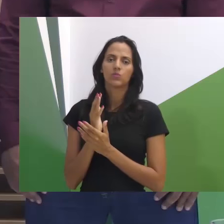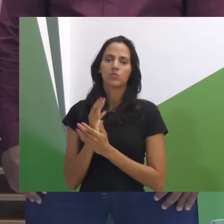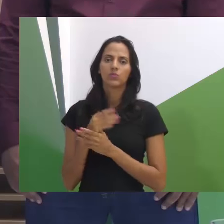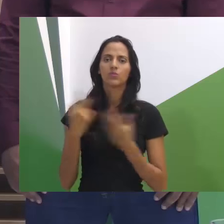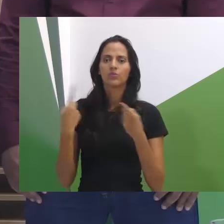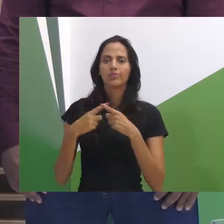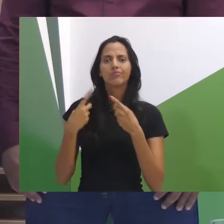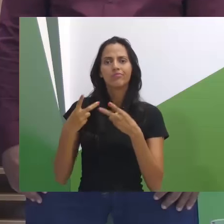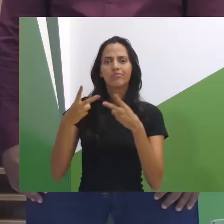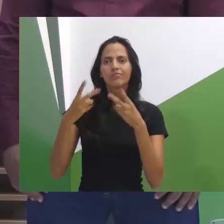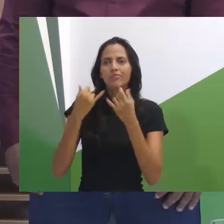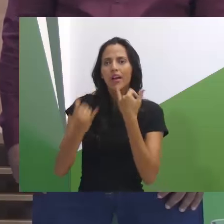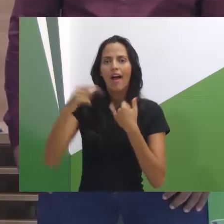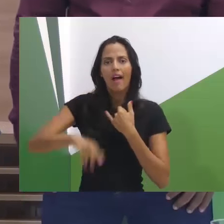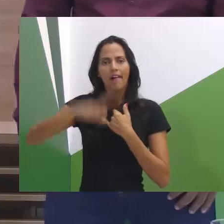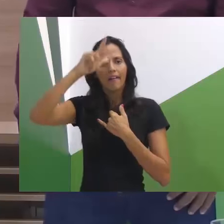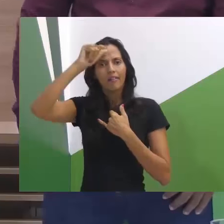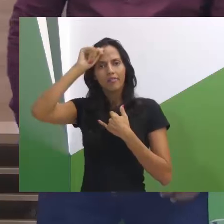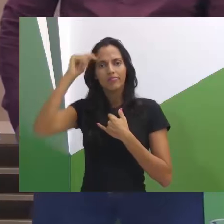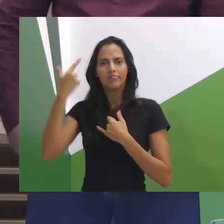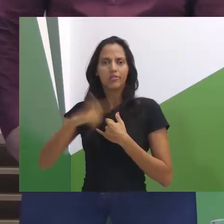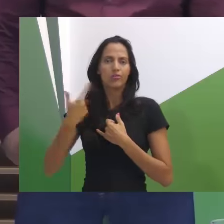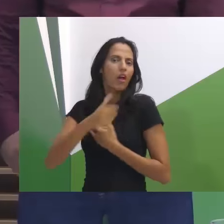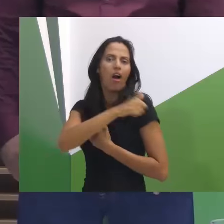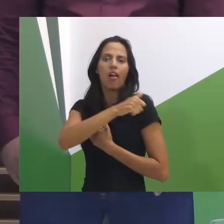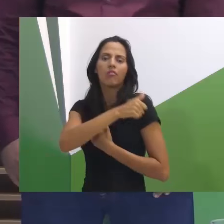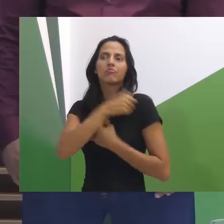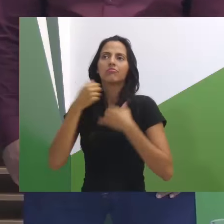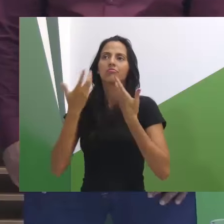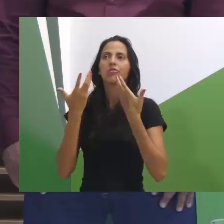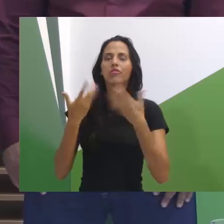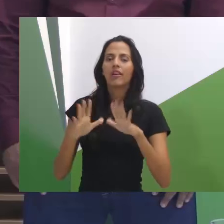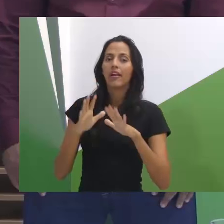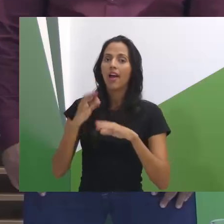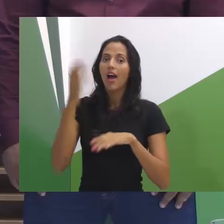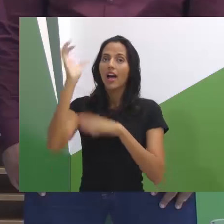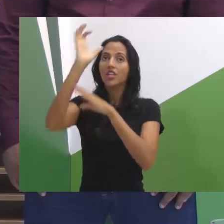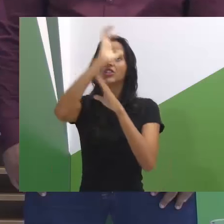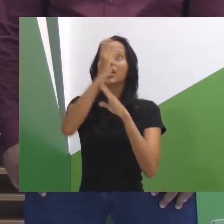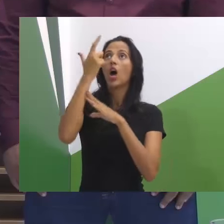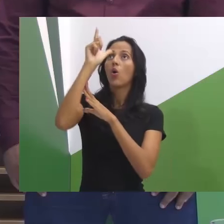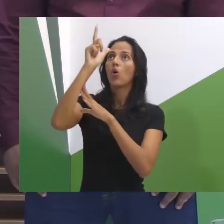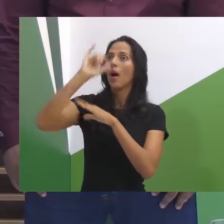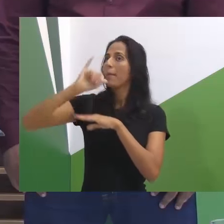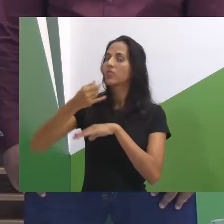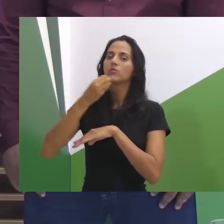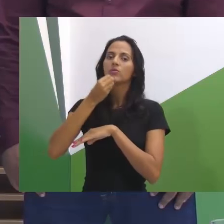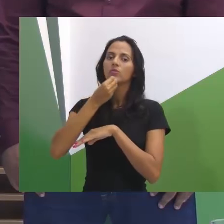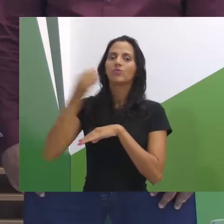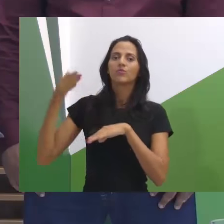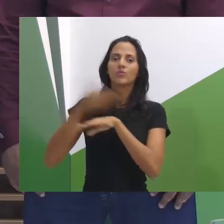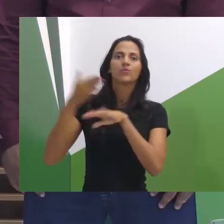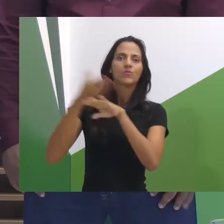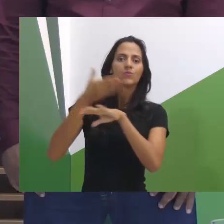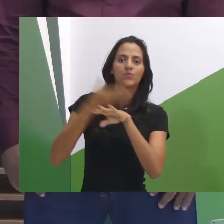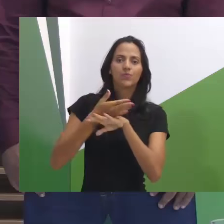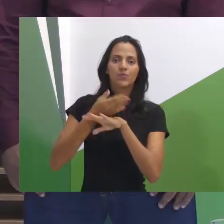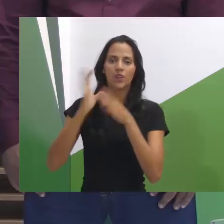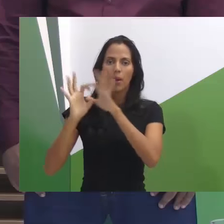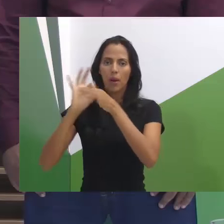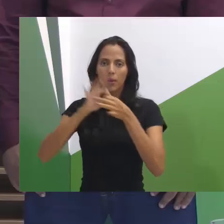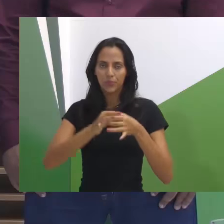não ir De se evadir Enquanto que os outros estados estão aproveitando essa oportunidade Vamos levantar o nível da matemática